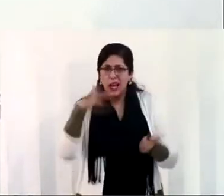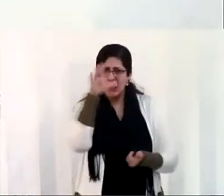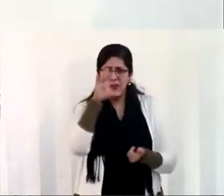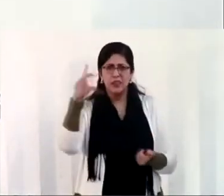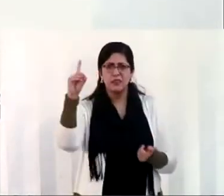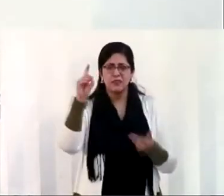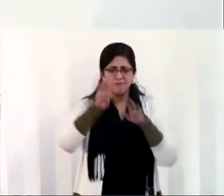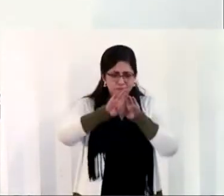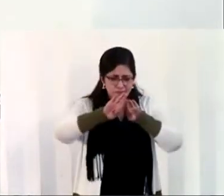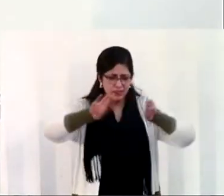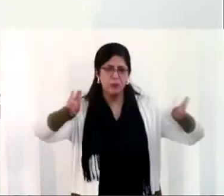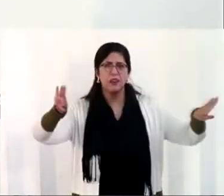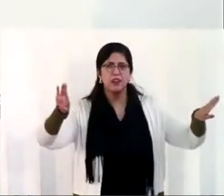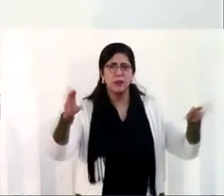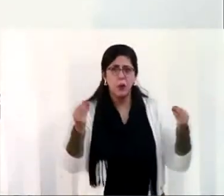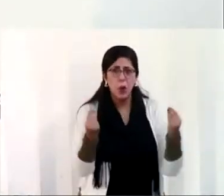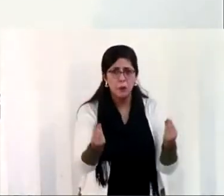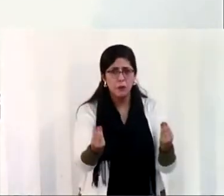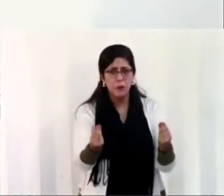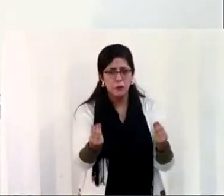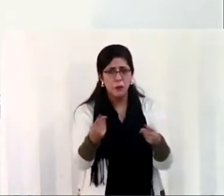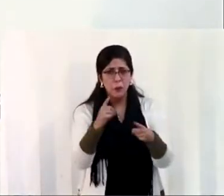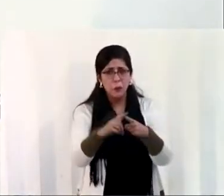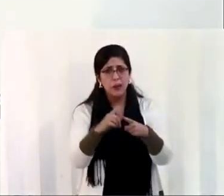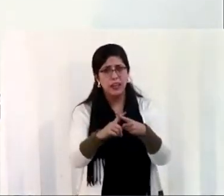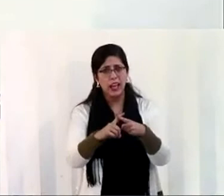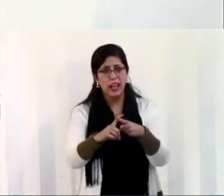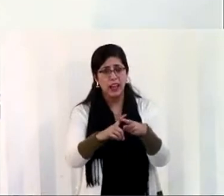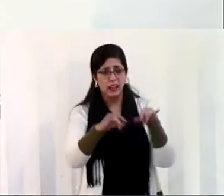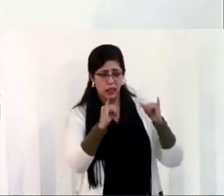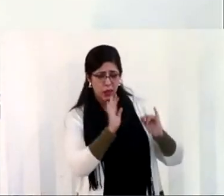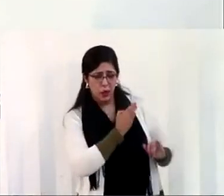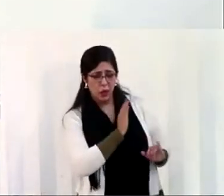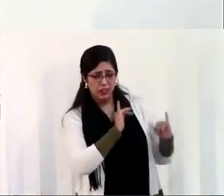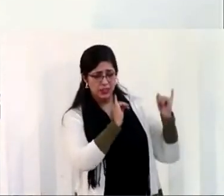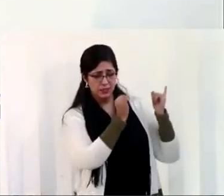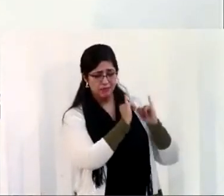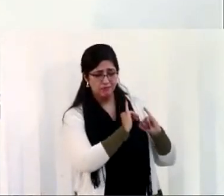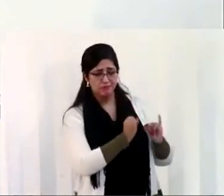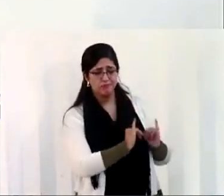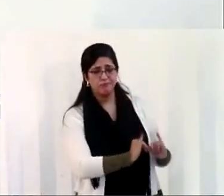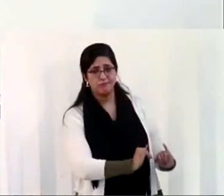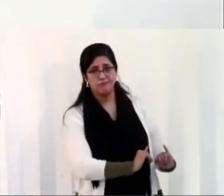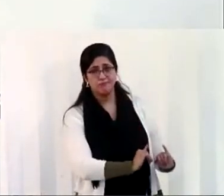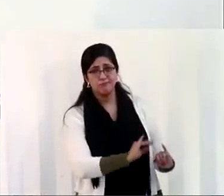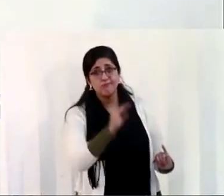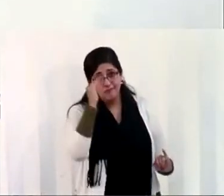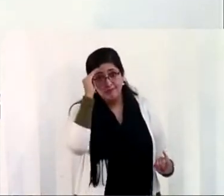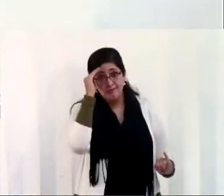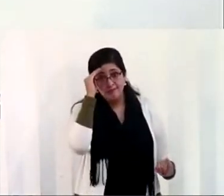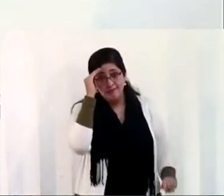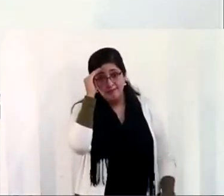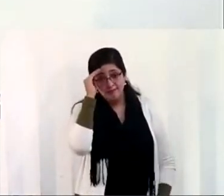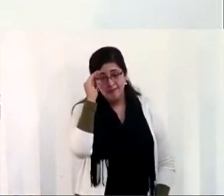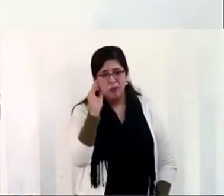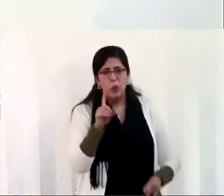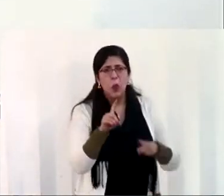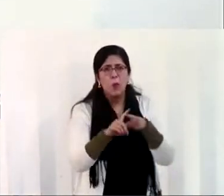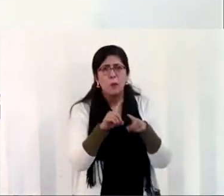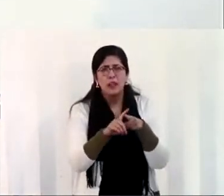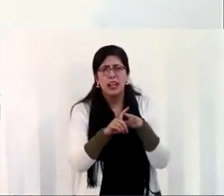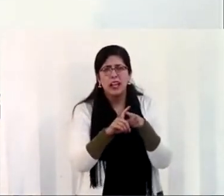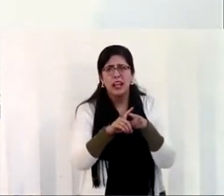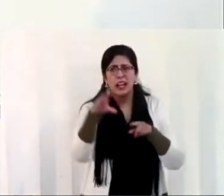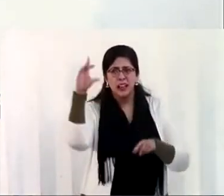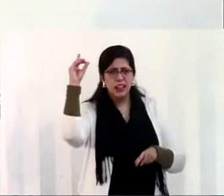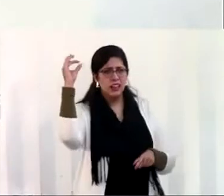Por que Baal está aí? Por que os ídolos do coração estão aí? Por quê? Eu sou mal com